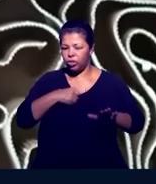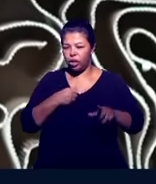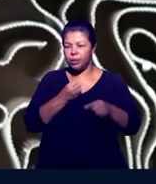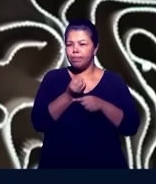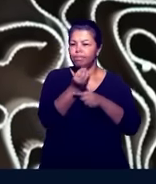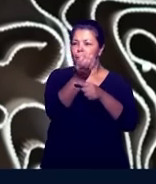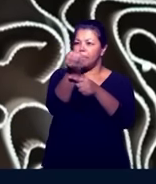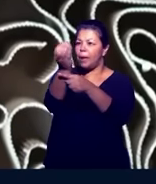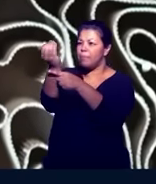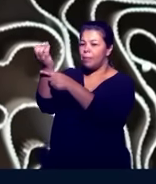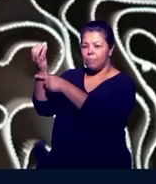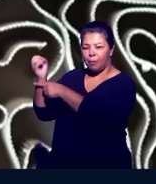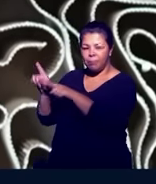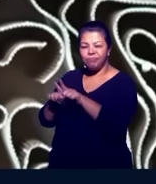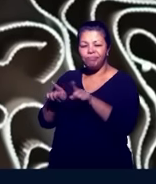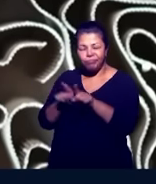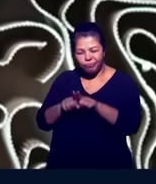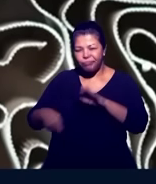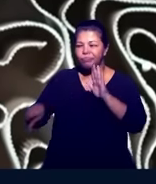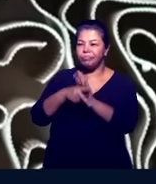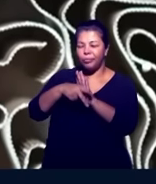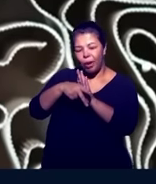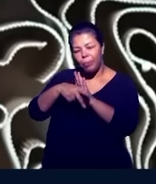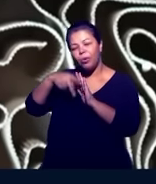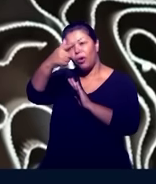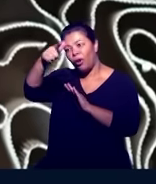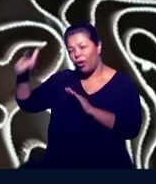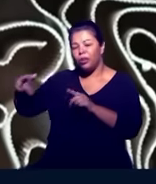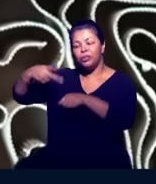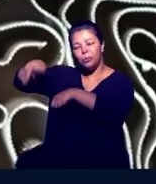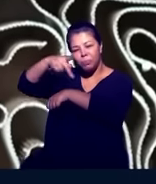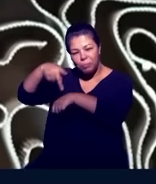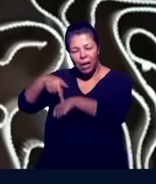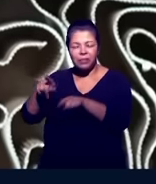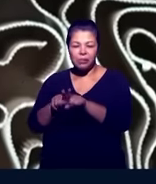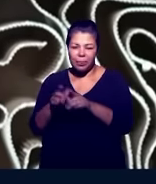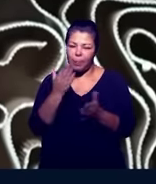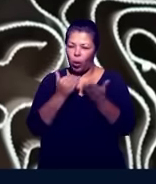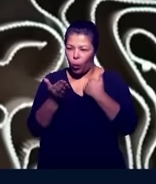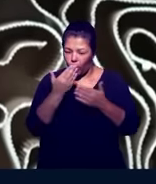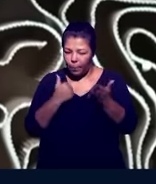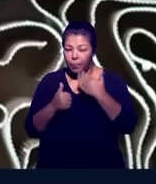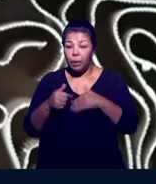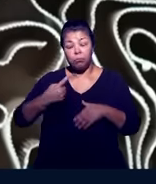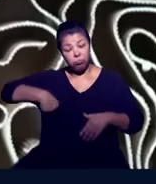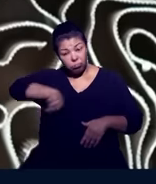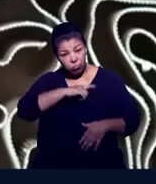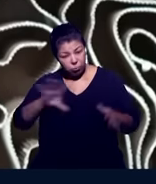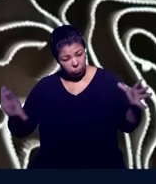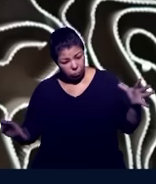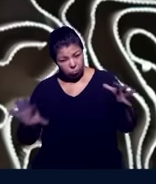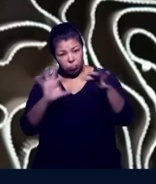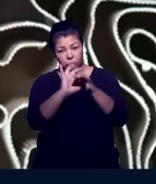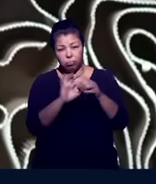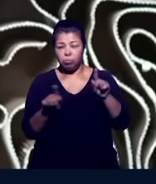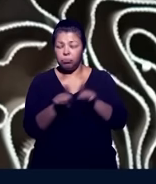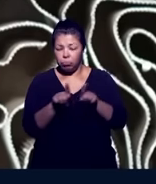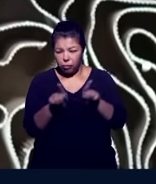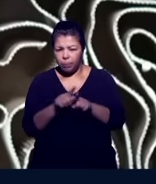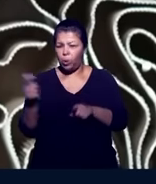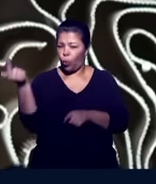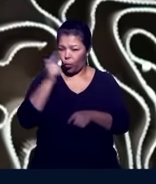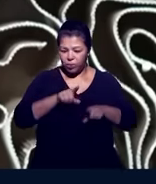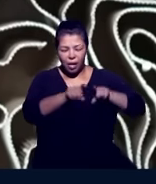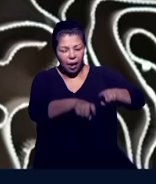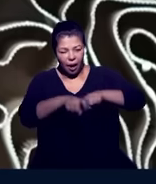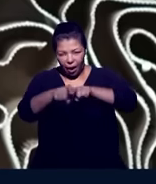comodes agrícola a gente tem ainda muita Terra fora da fora da Amazônias Para incorporar na produção agrícola ainda tem um GAP de produtividade tem